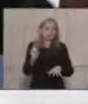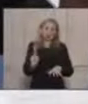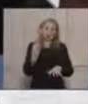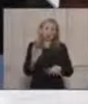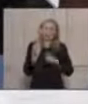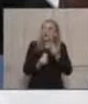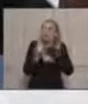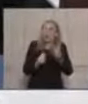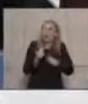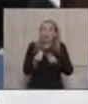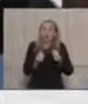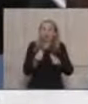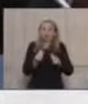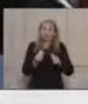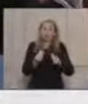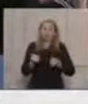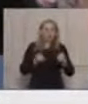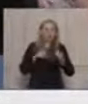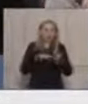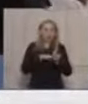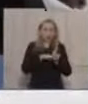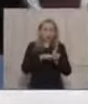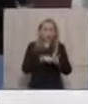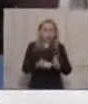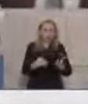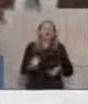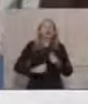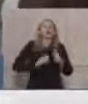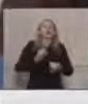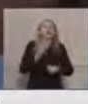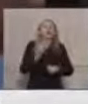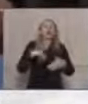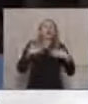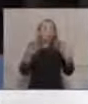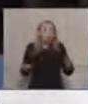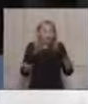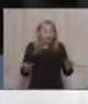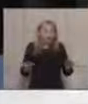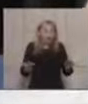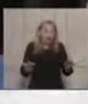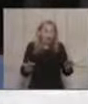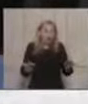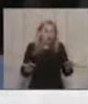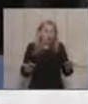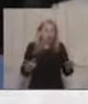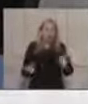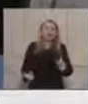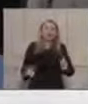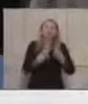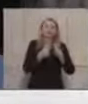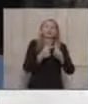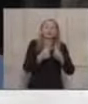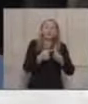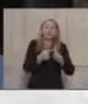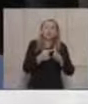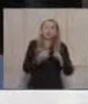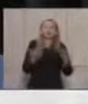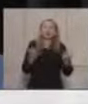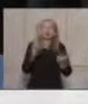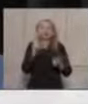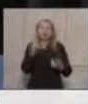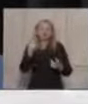Deus, estou oficializando o DR, perguntando qual a metodologia da instalação desses radares, que é um absurdo. Um absurdo por quê? Se você